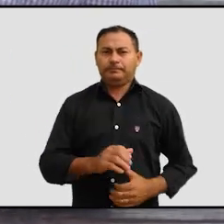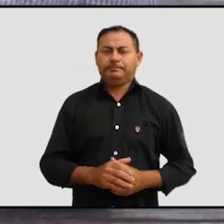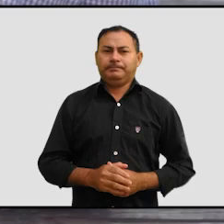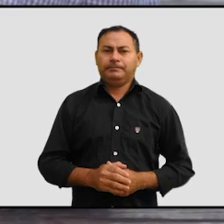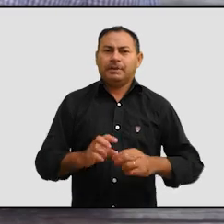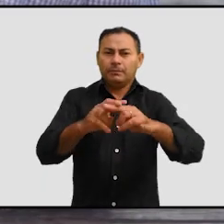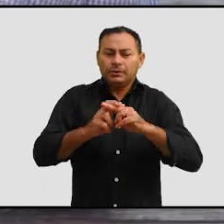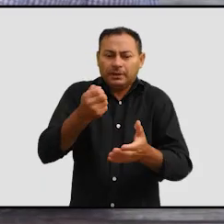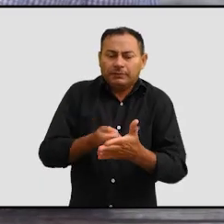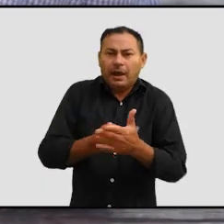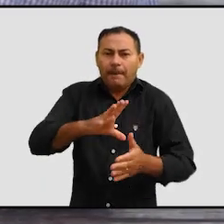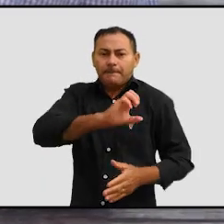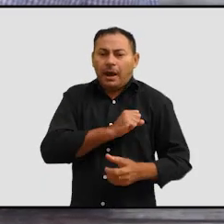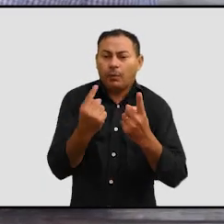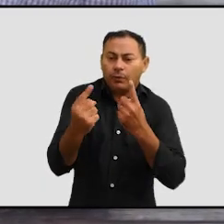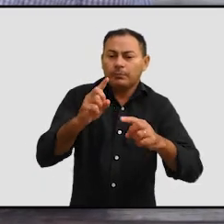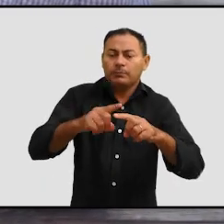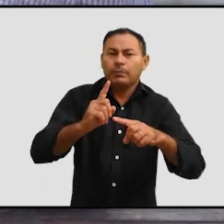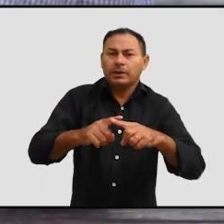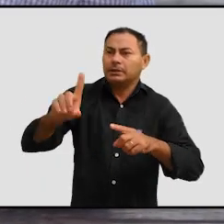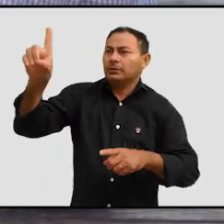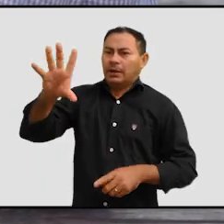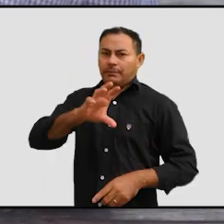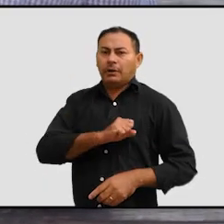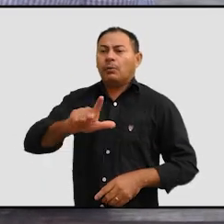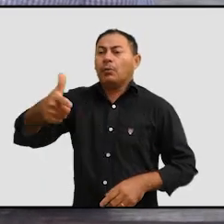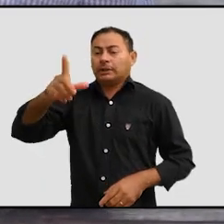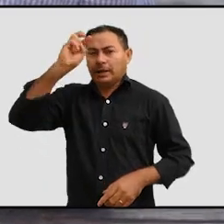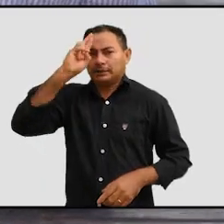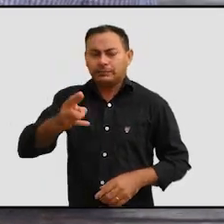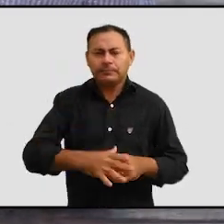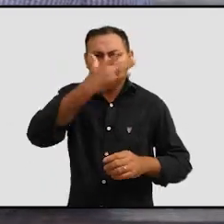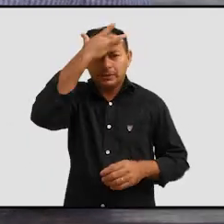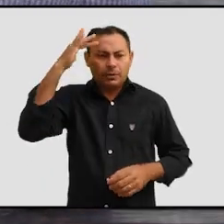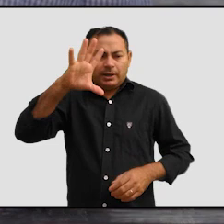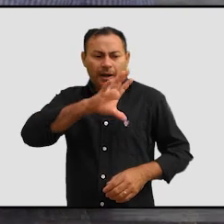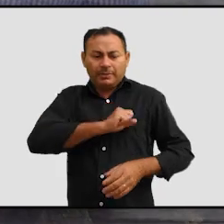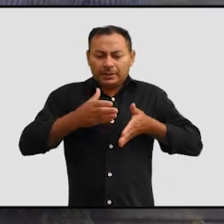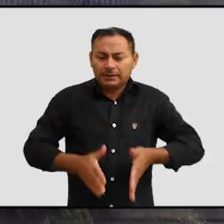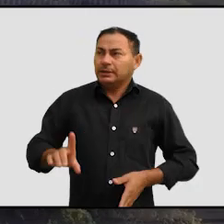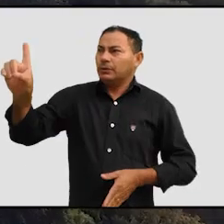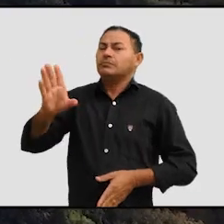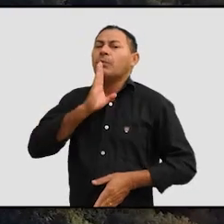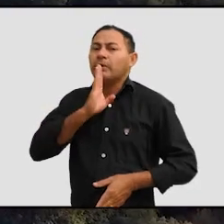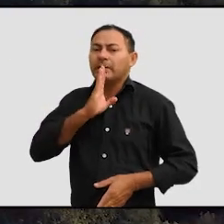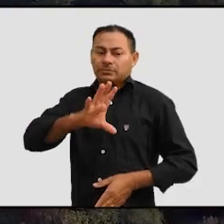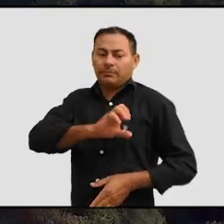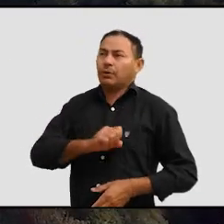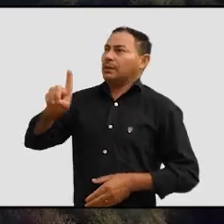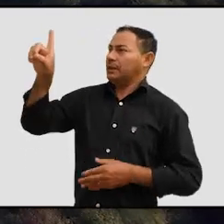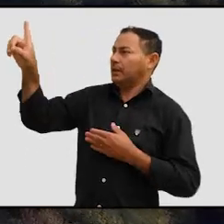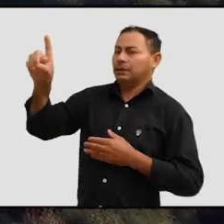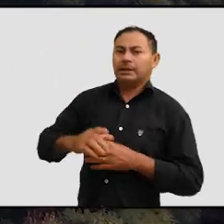amor. Por isso devemos amar uns aos outros, porque Deus é amor. Outra razão é: aquele que ama é nascido de Deus e conhece o